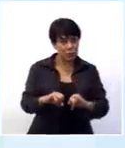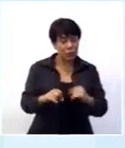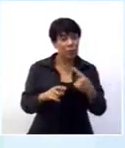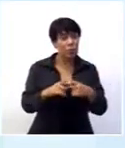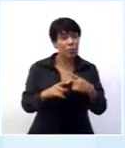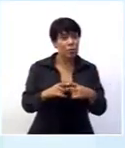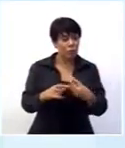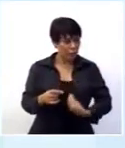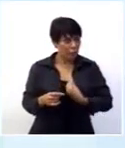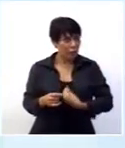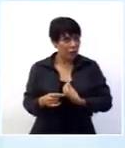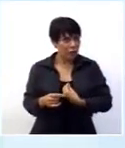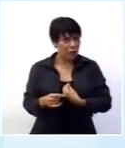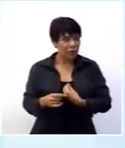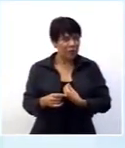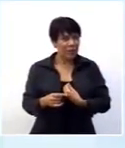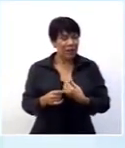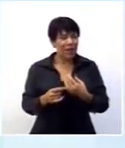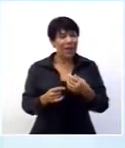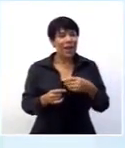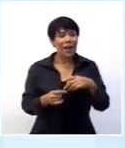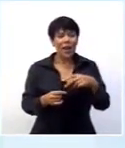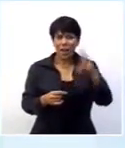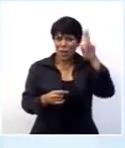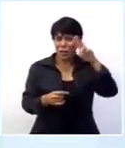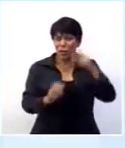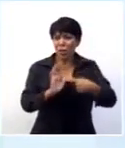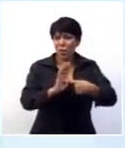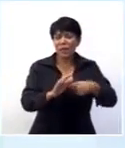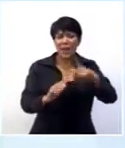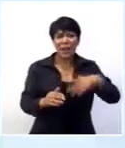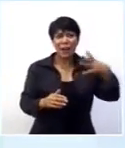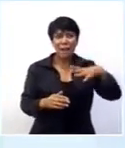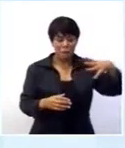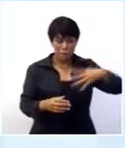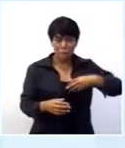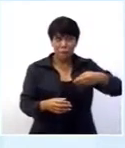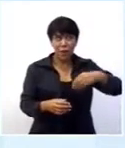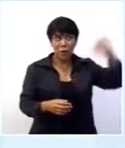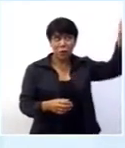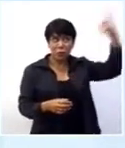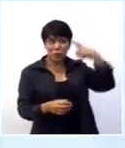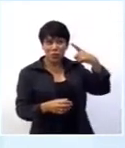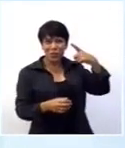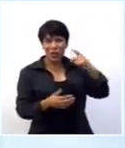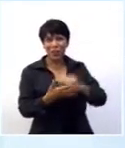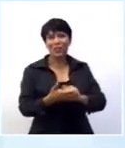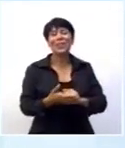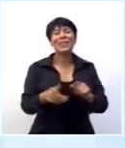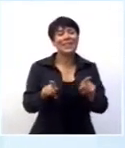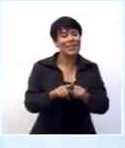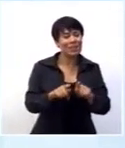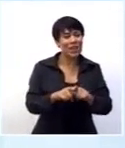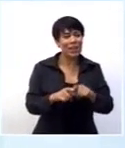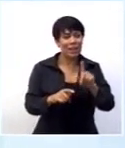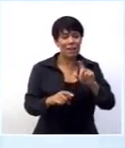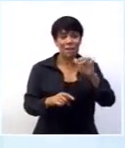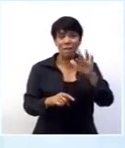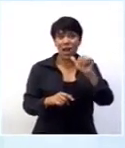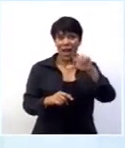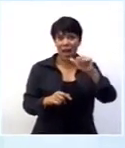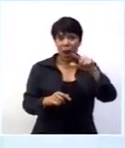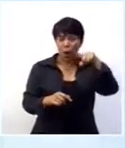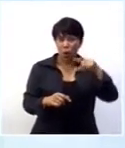é considerado filho do sol, de Amon-Ra, ele é a encarnação de Horus, o deus falcão. Então, esse faraó, ele